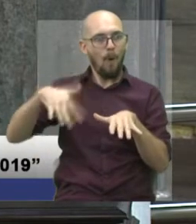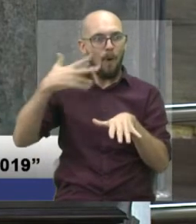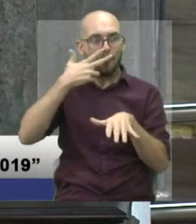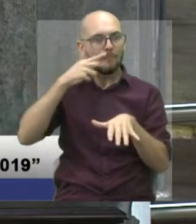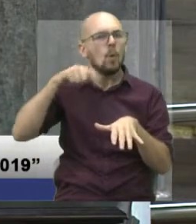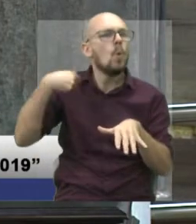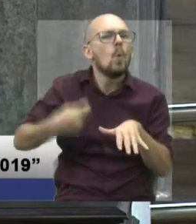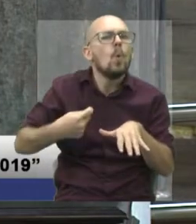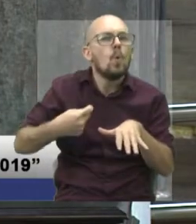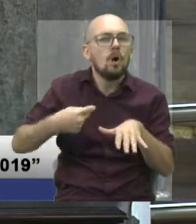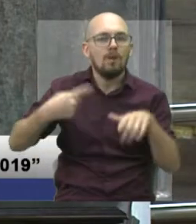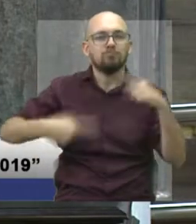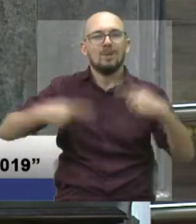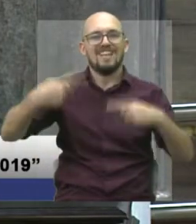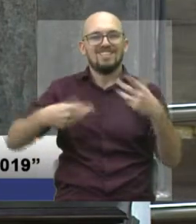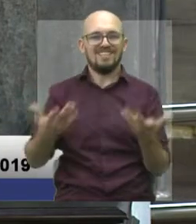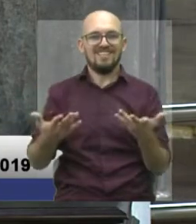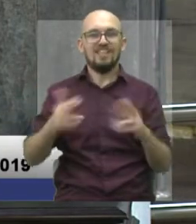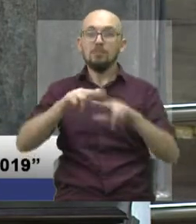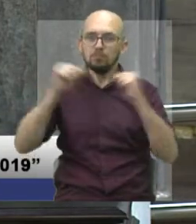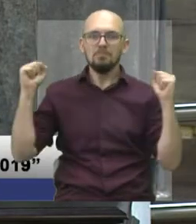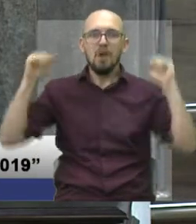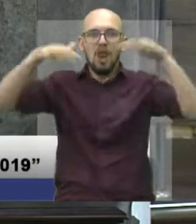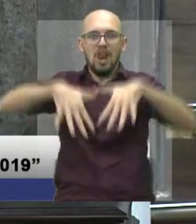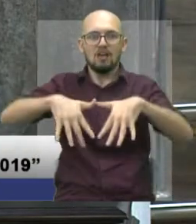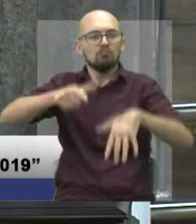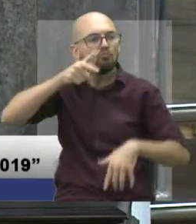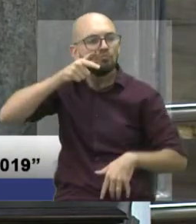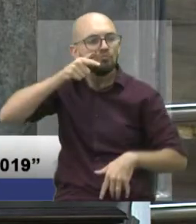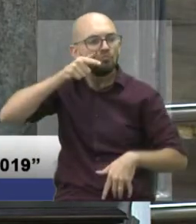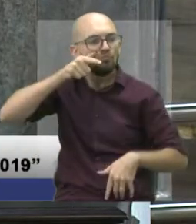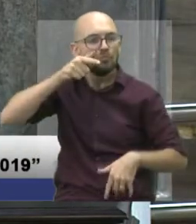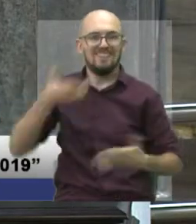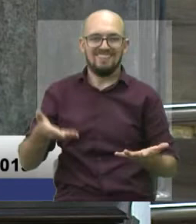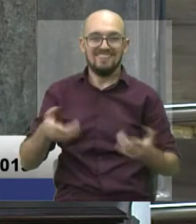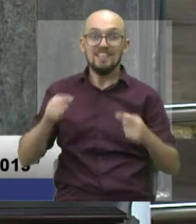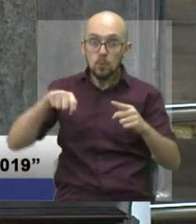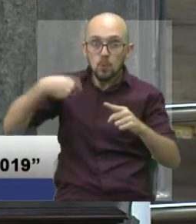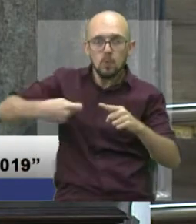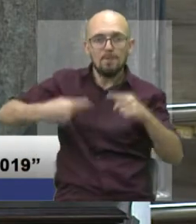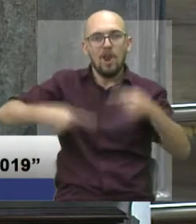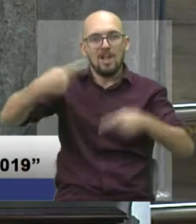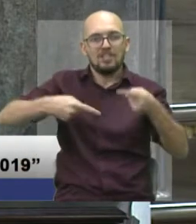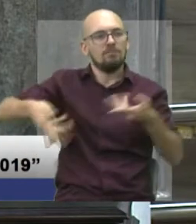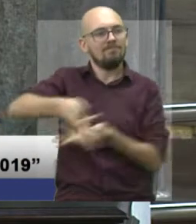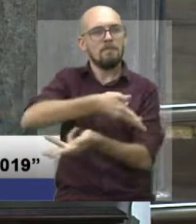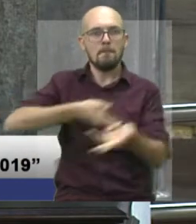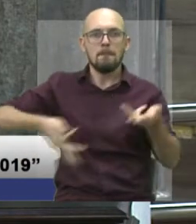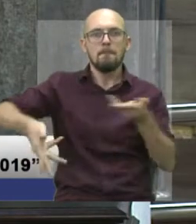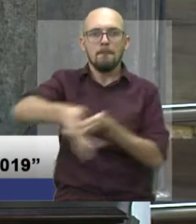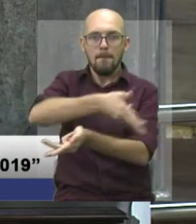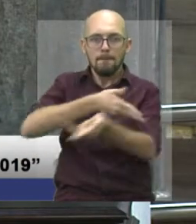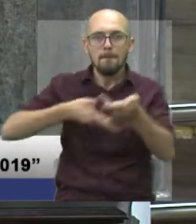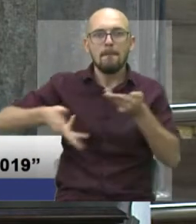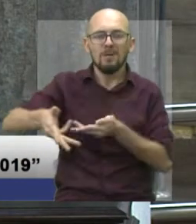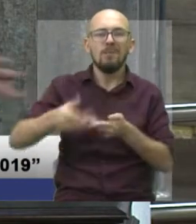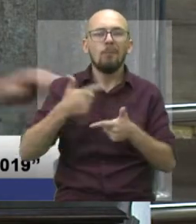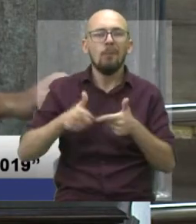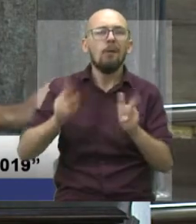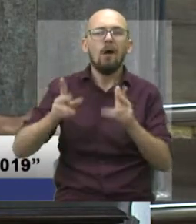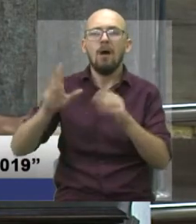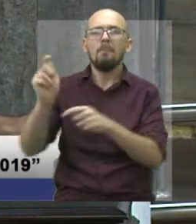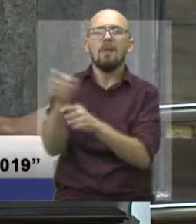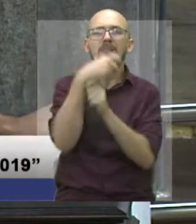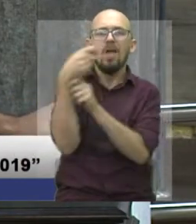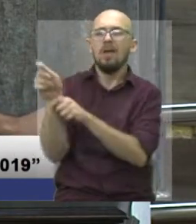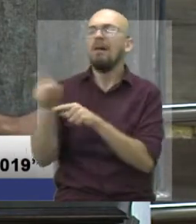tanta gente aqui ocupando a Casa de Leis de Jaú. E esse problema do partidário que acaba afastando as